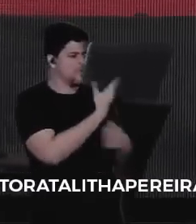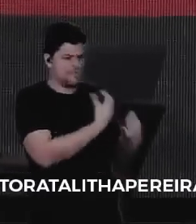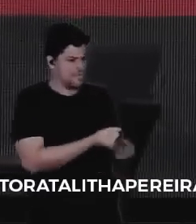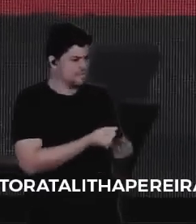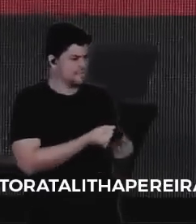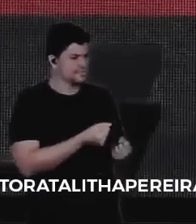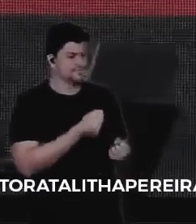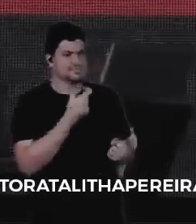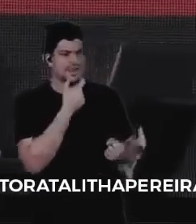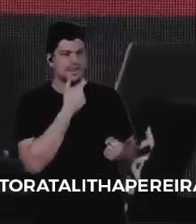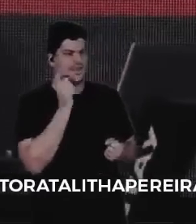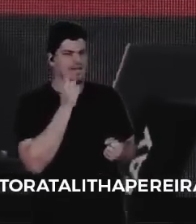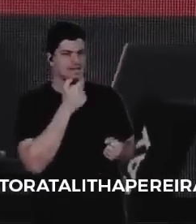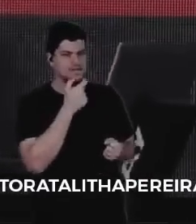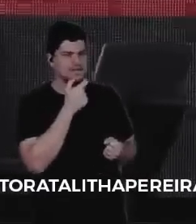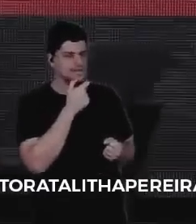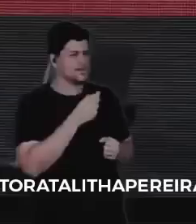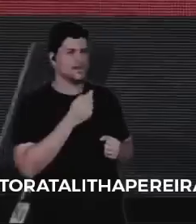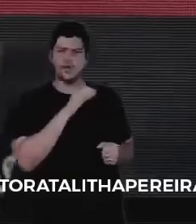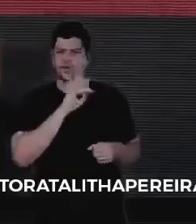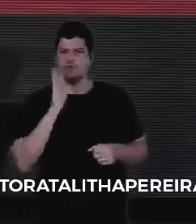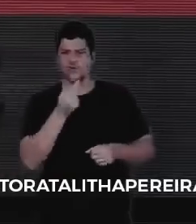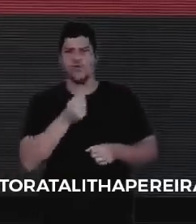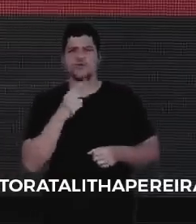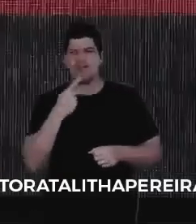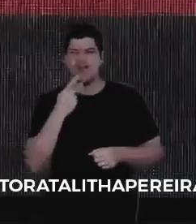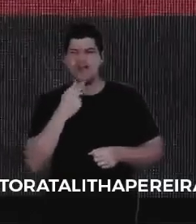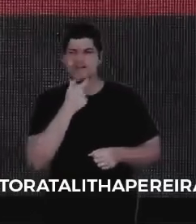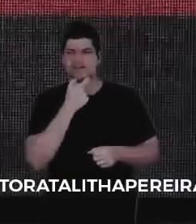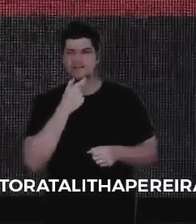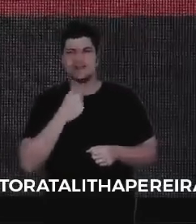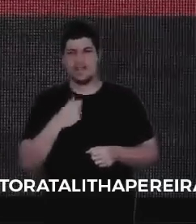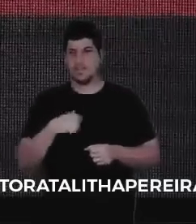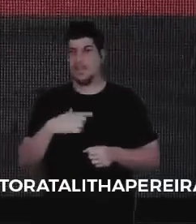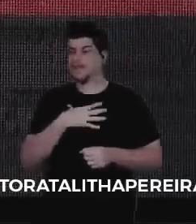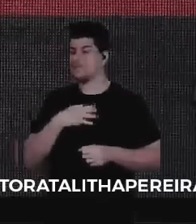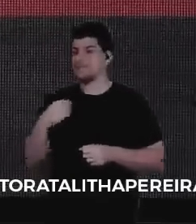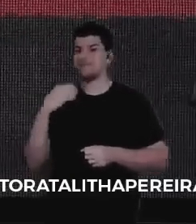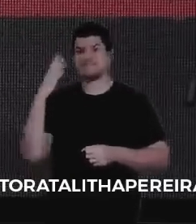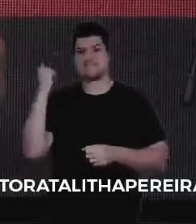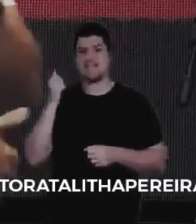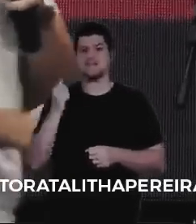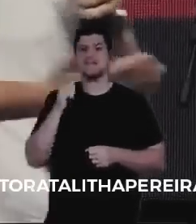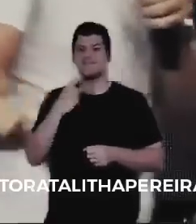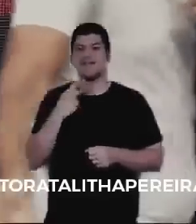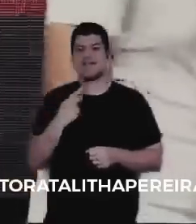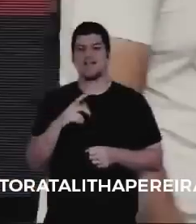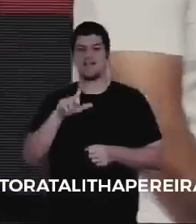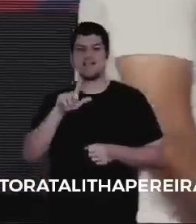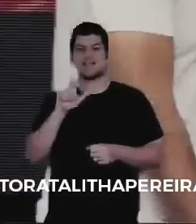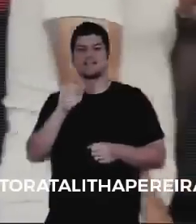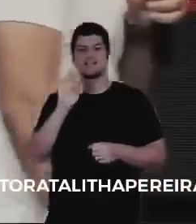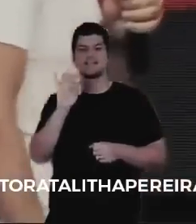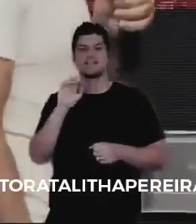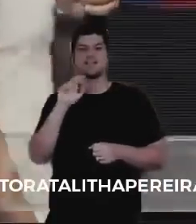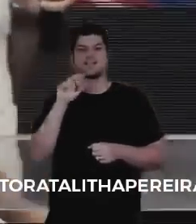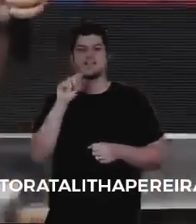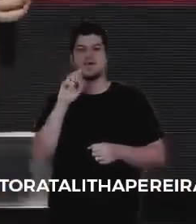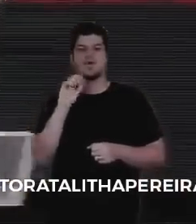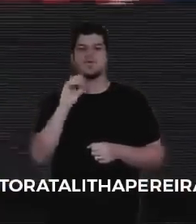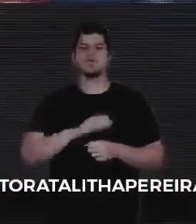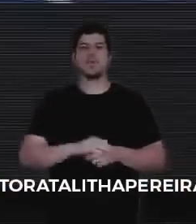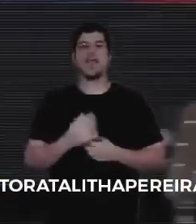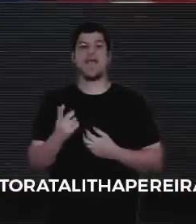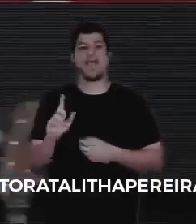Todo mundo fala inglês aqui, não fala? As minhas filhas já sabem falar isso. Let it go, frozen